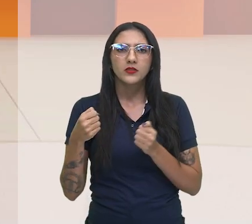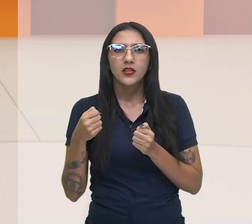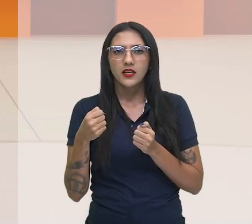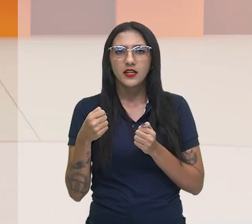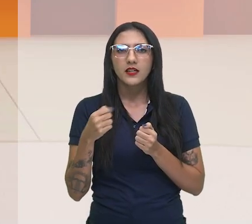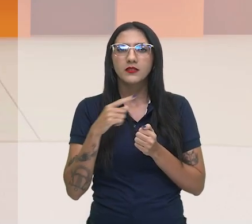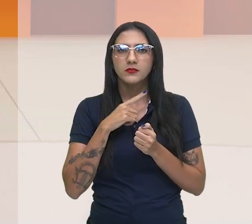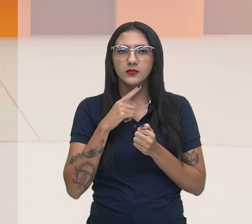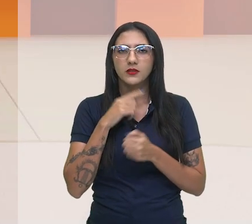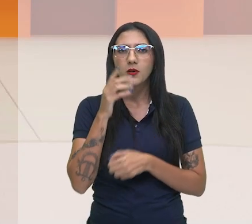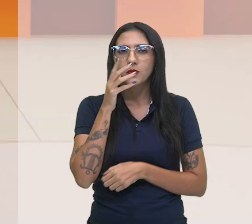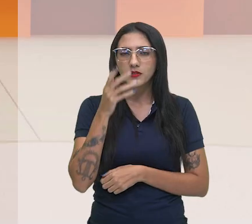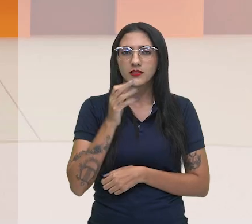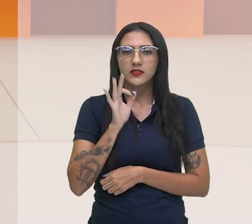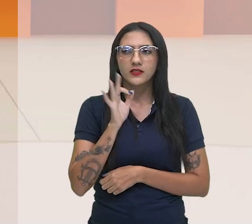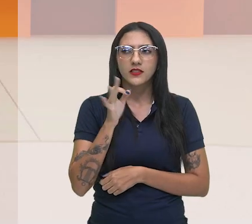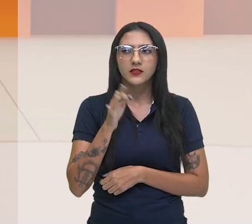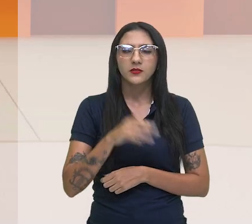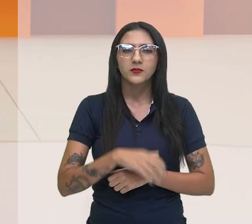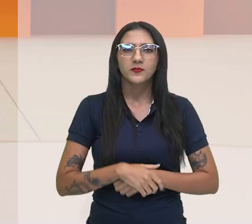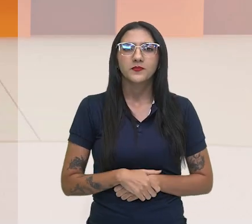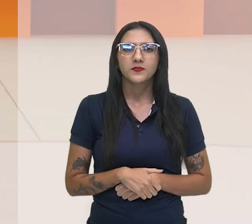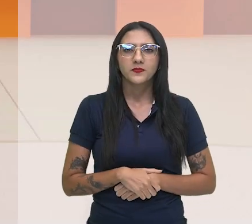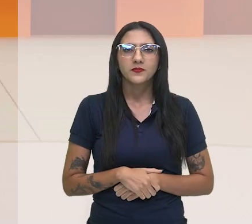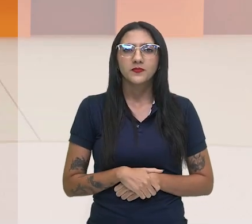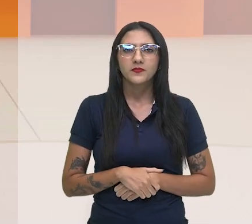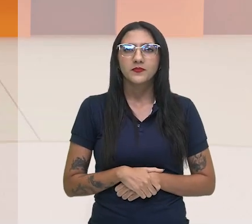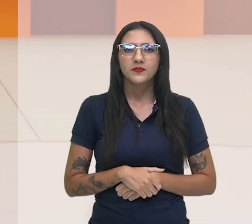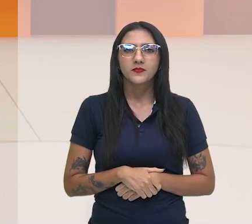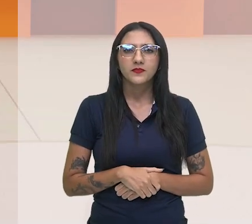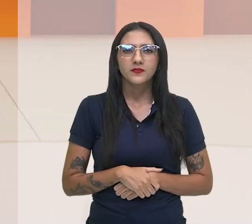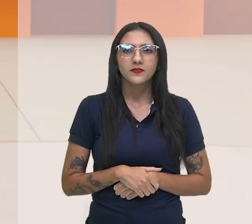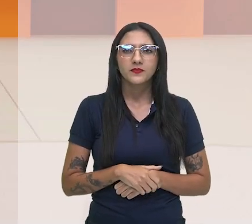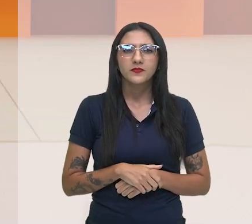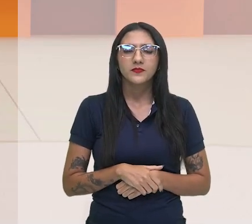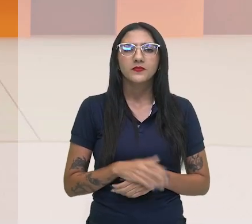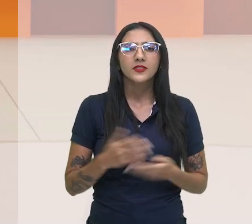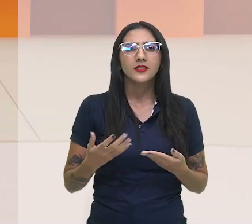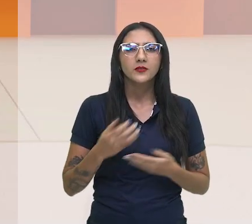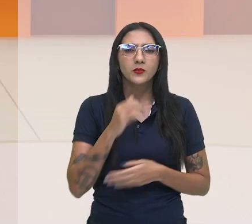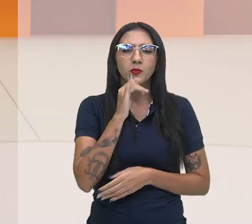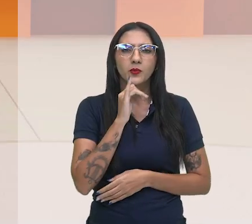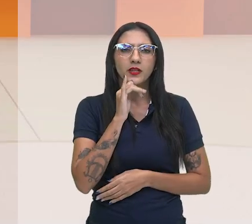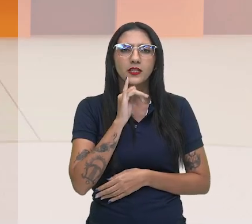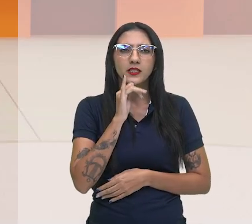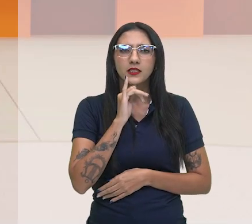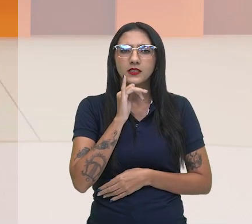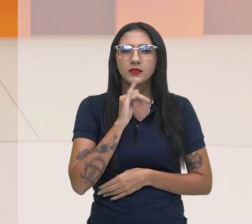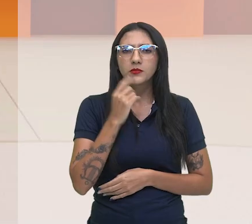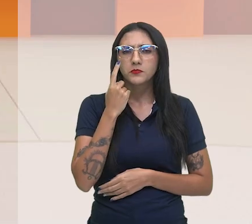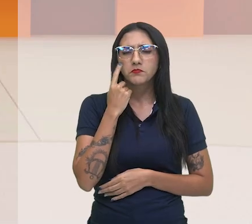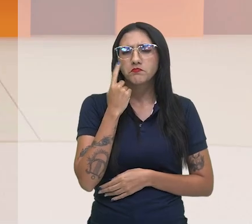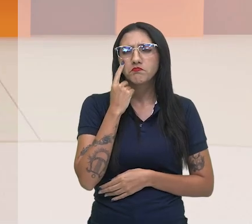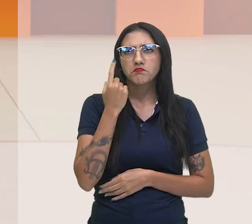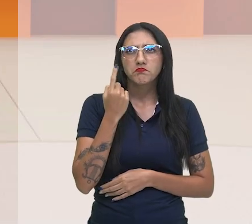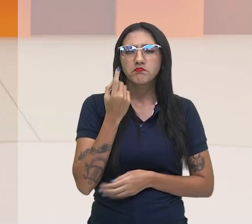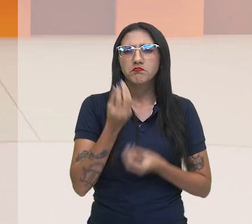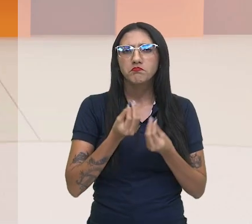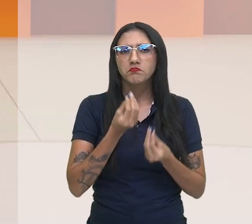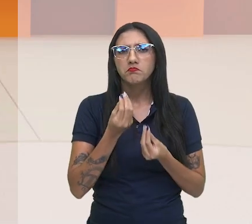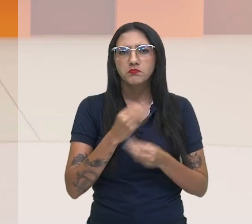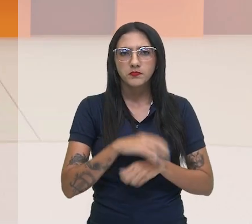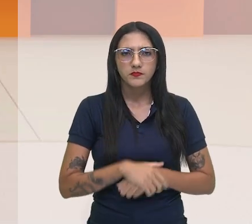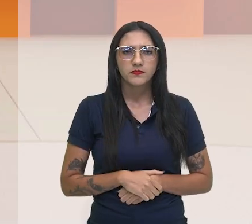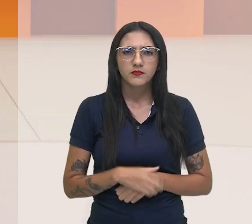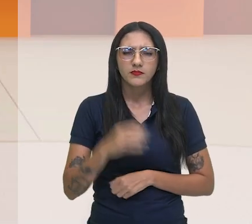se fortalecer. Perfeito, então, pessoal? Um exemplo prático disso daí é assim, olha.